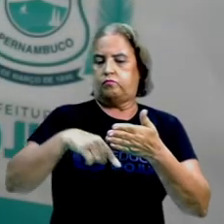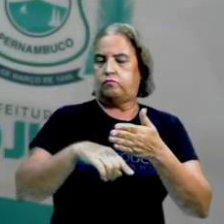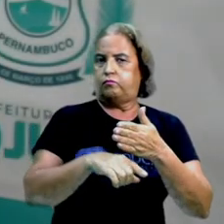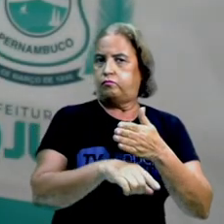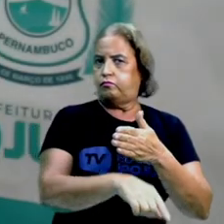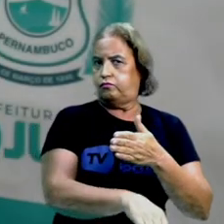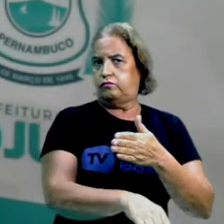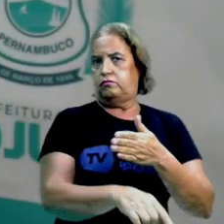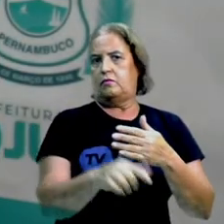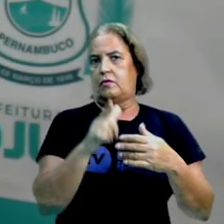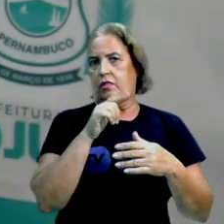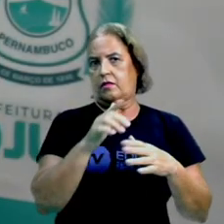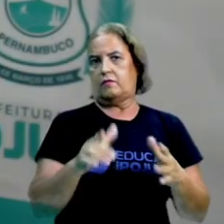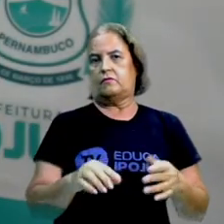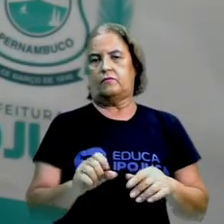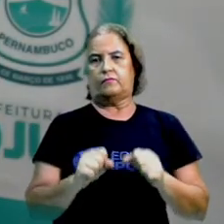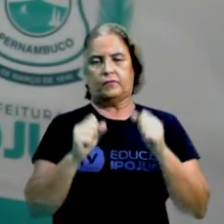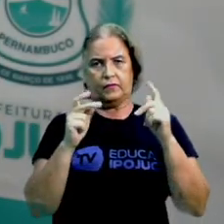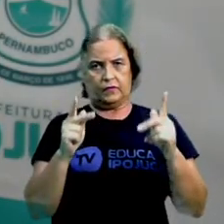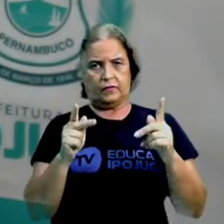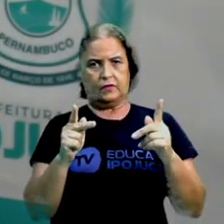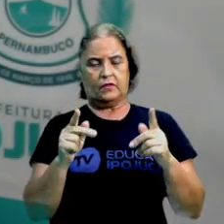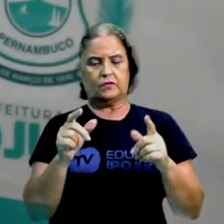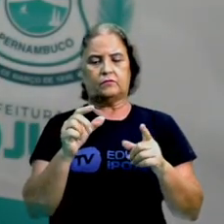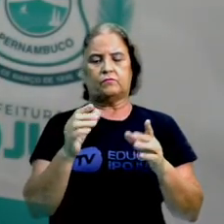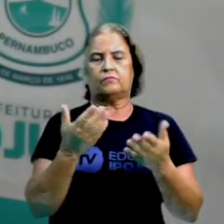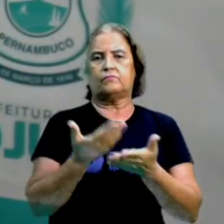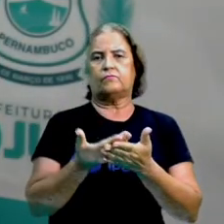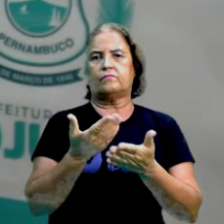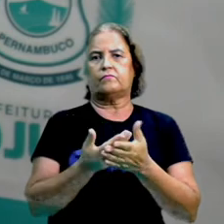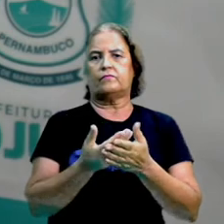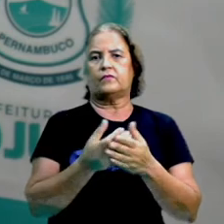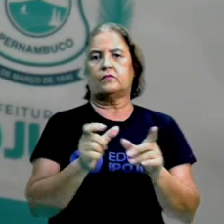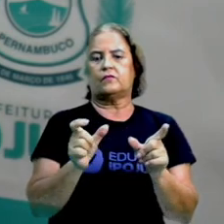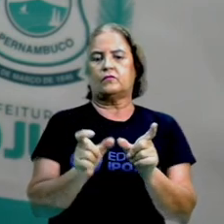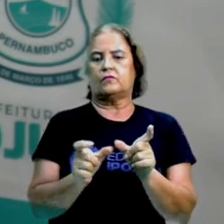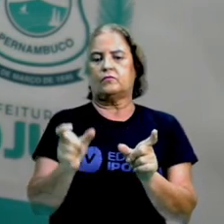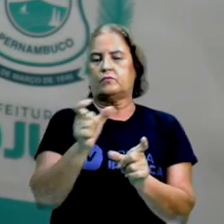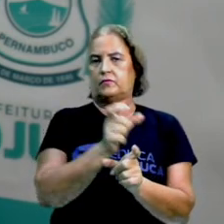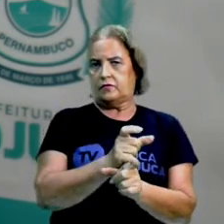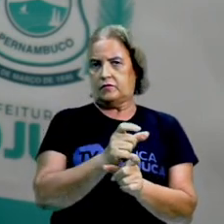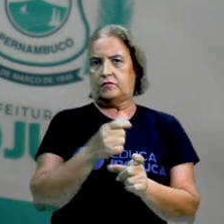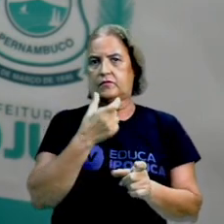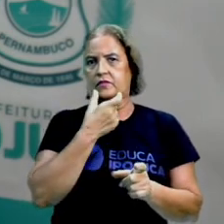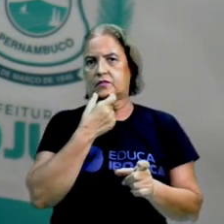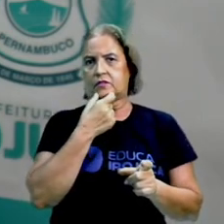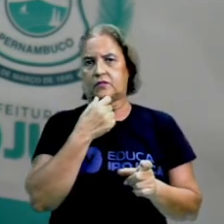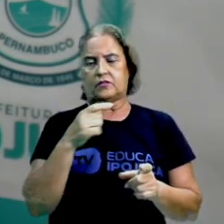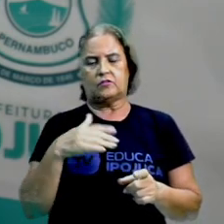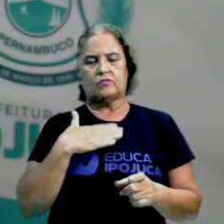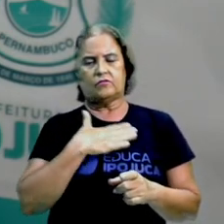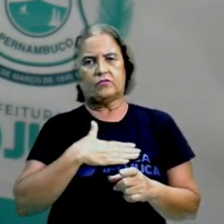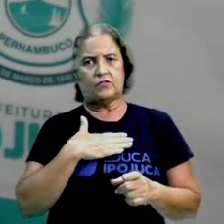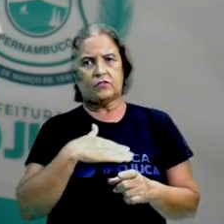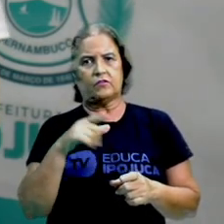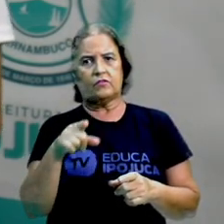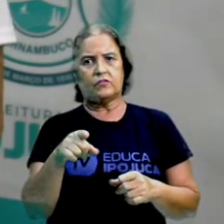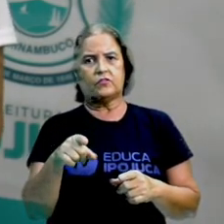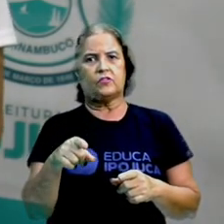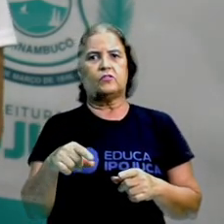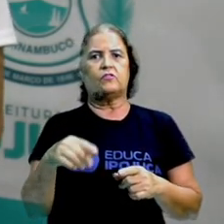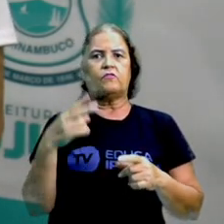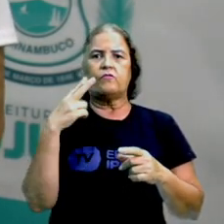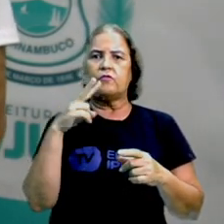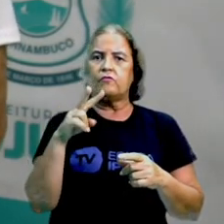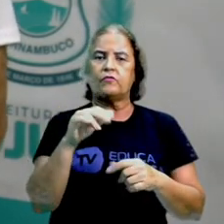Então, galera, essa foi a nossa aula de prefixos em inglês. Espero que vocês tenham gostado. Vocês vão ter a oportunidade de assistir essa aula